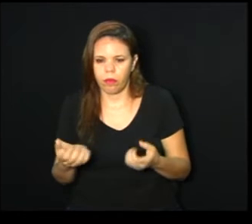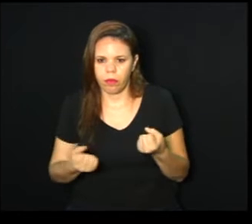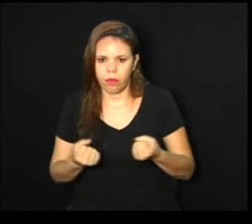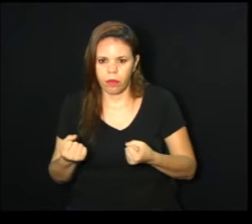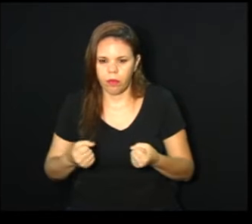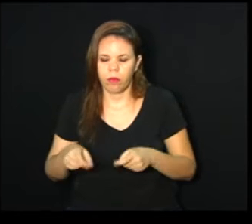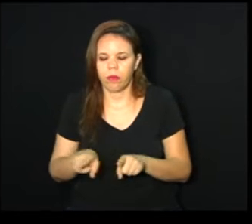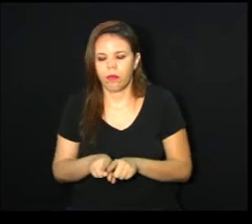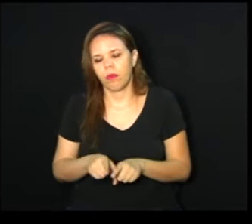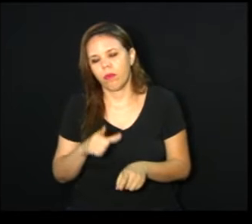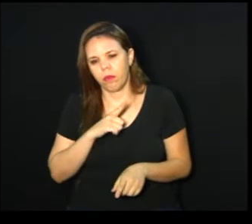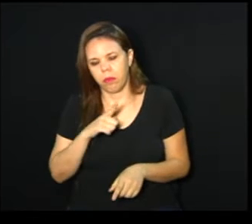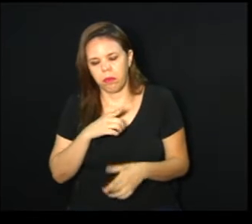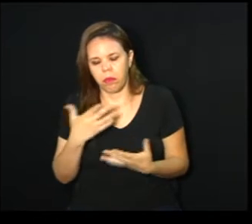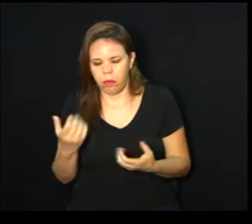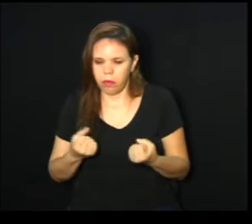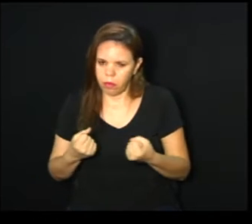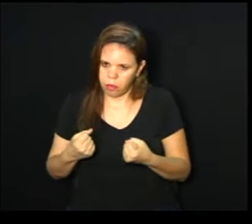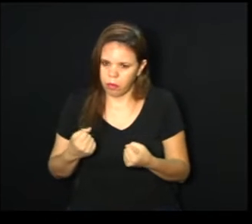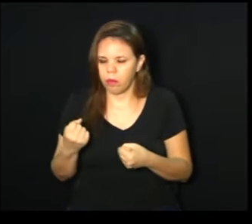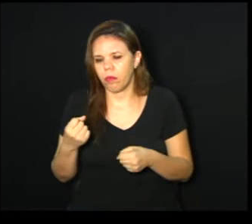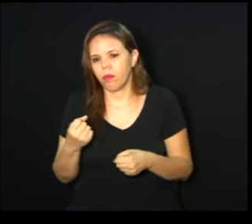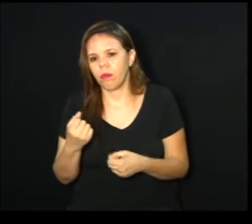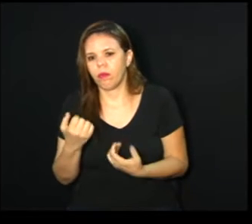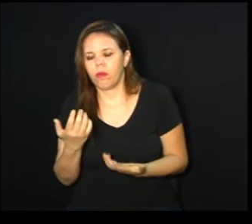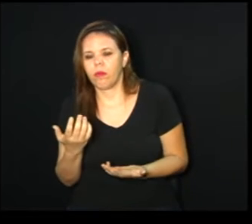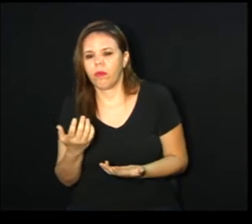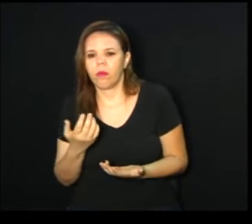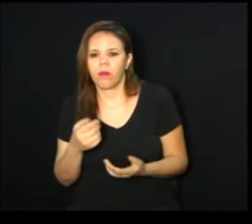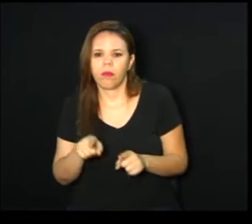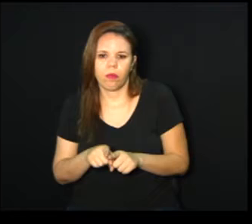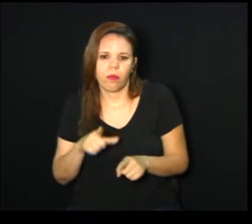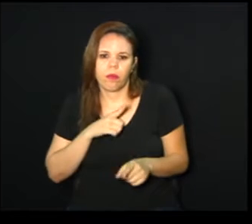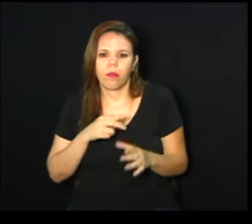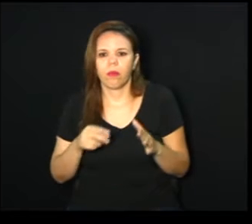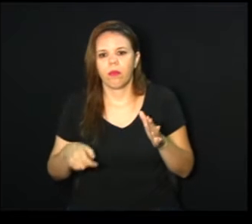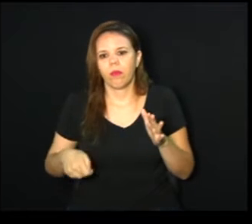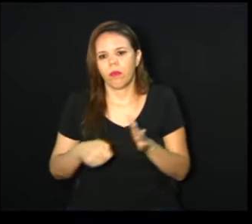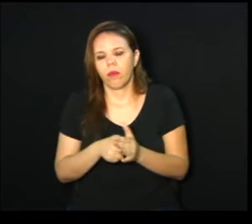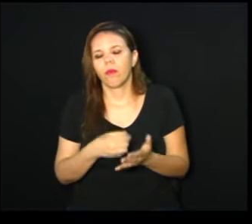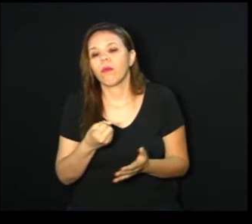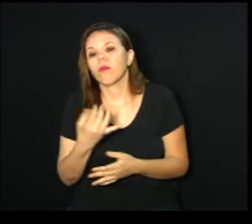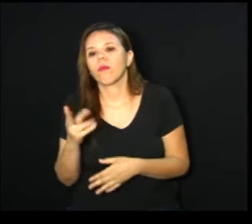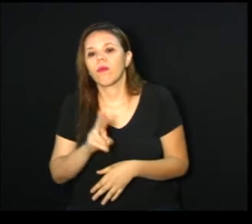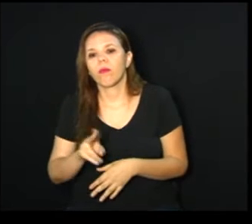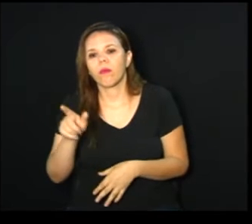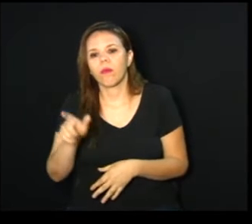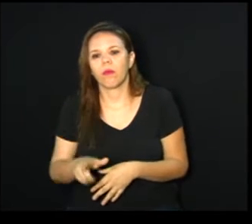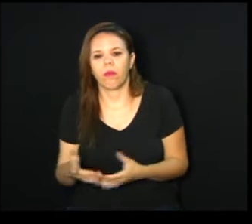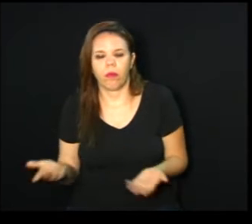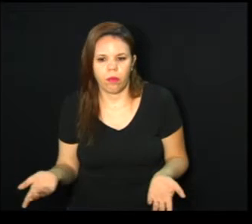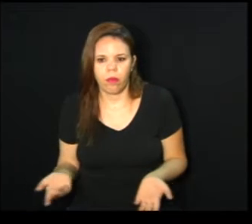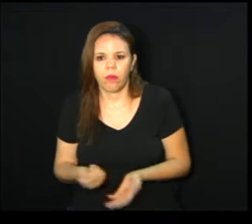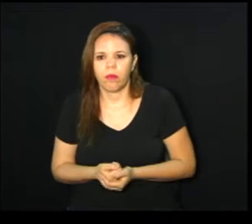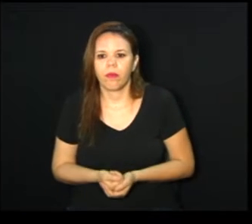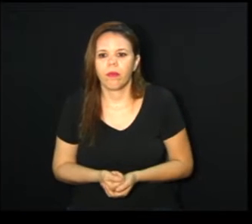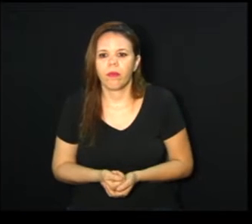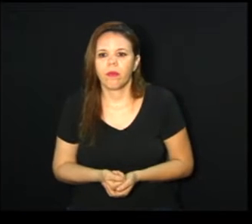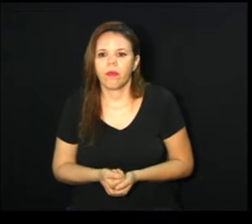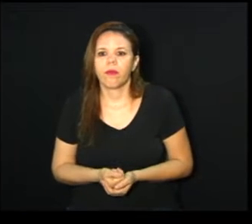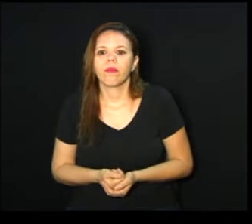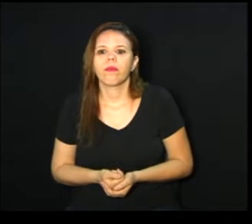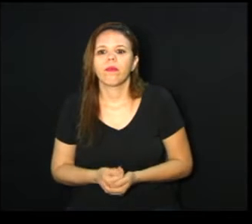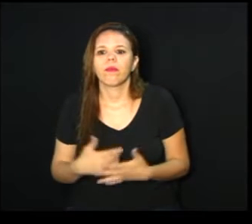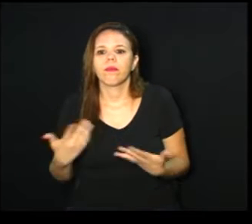poderia utilizar sem custo algum, porque tudo isso nós queríamos computar, como seria a recarga, a utilização do usuário. Além disso,